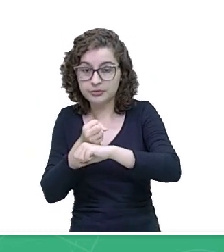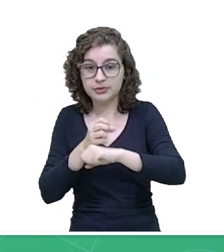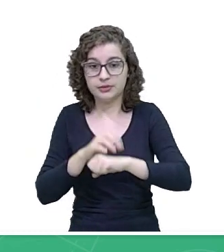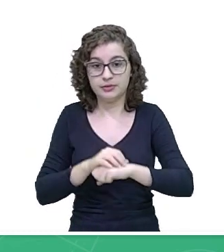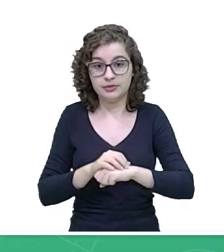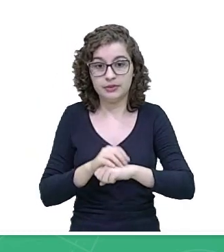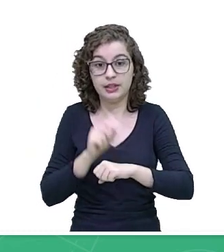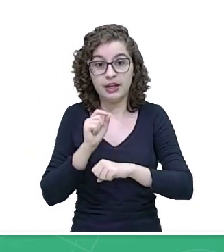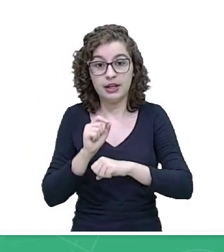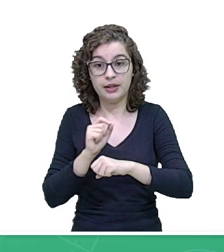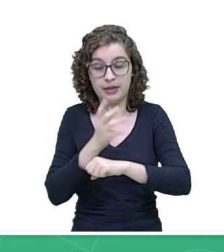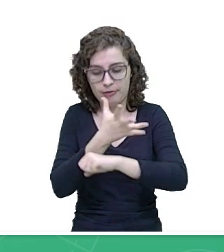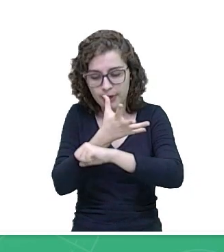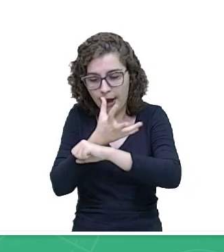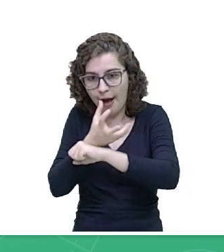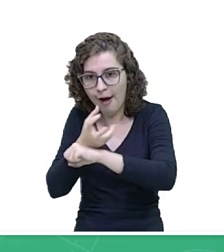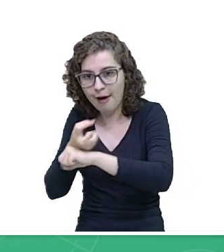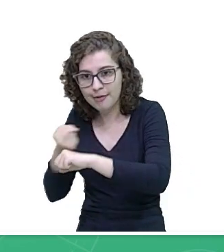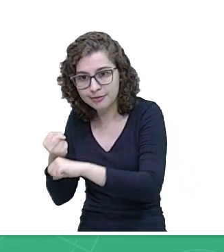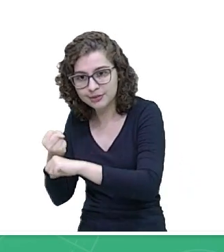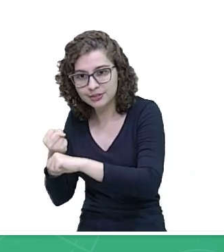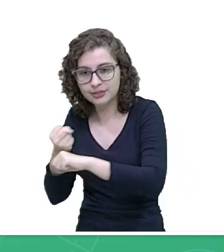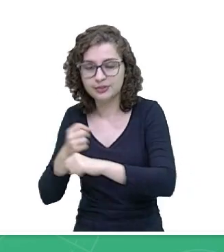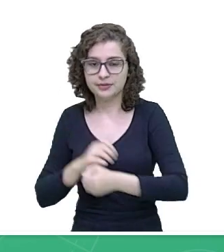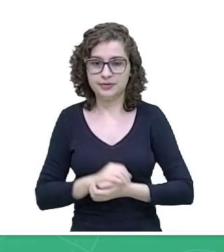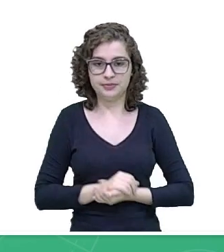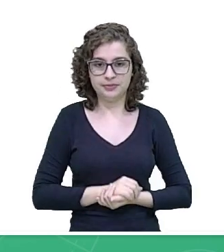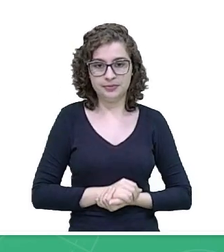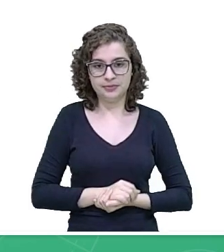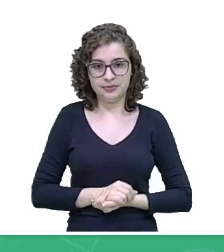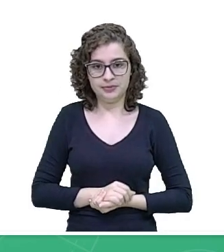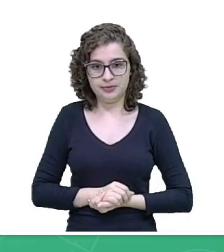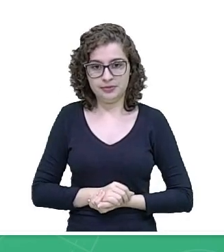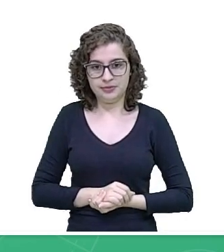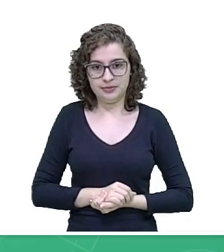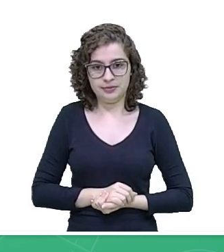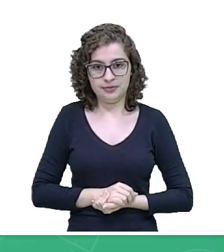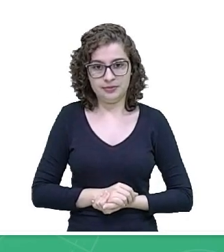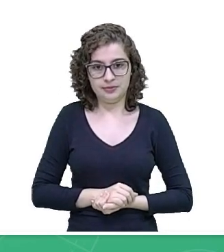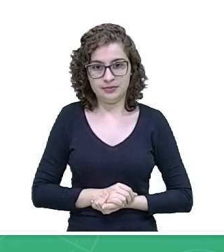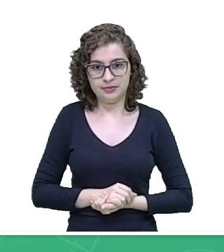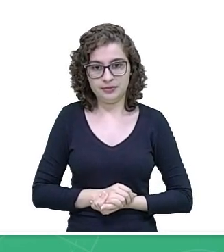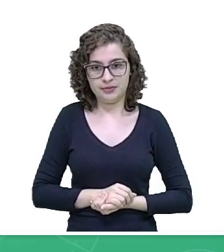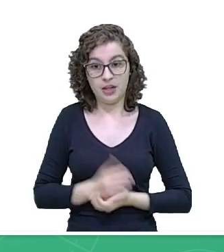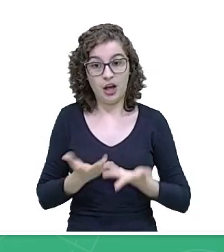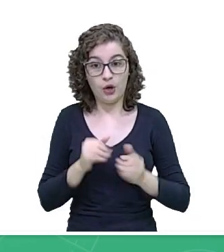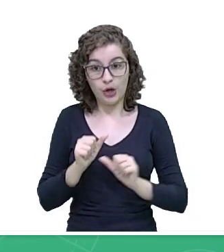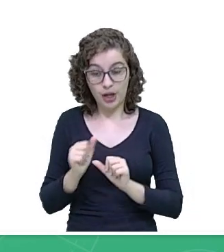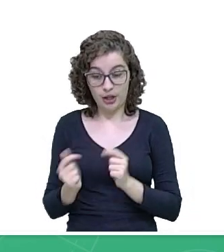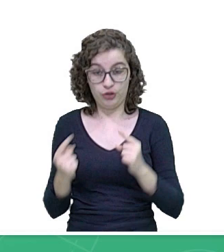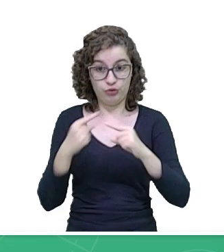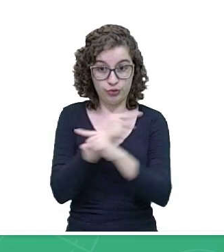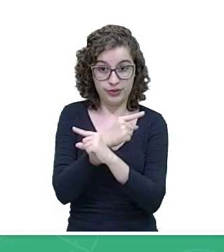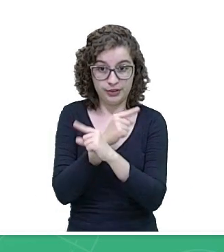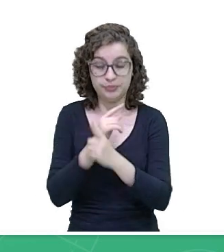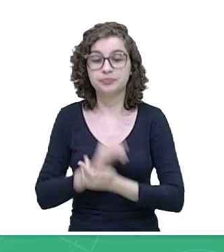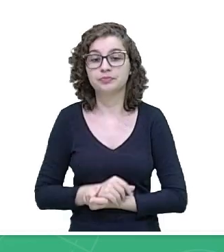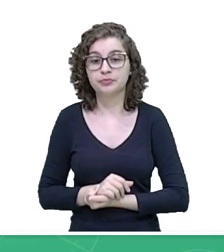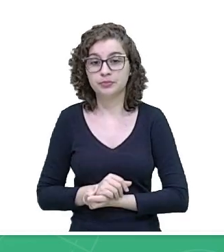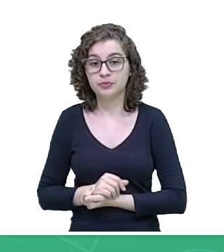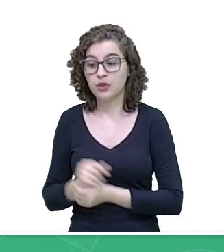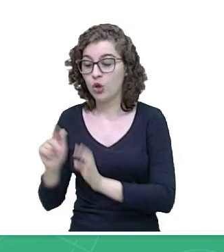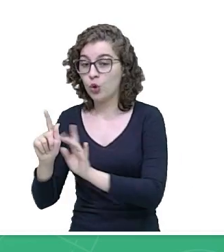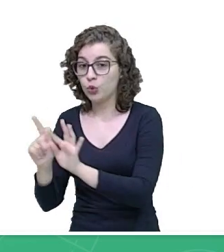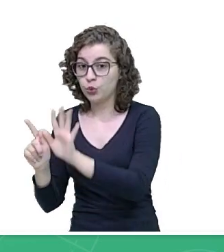aqui, esse processo absorve energia. Vamos entender o processo inverso. Do gasoso para o líquido. Se